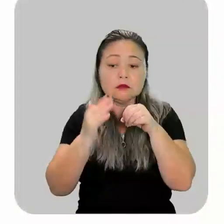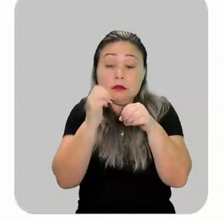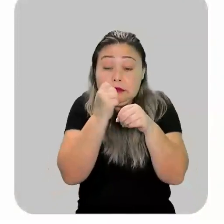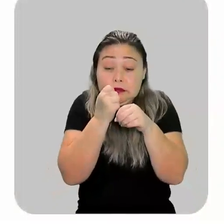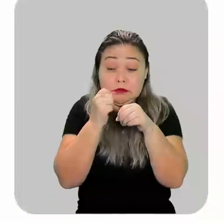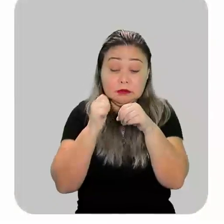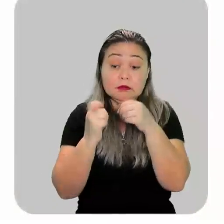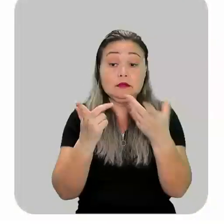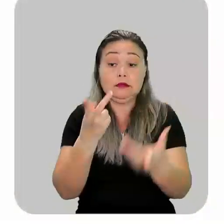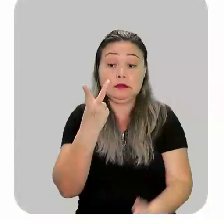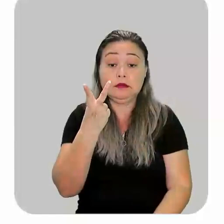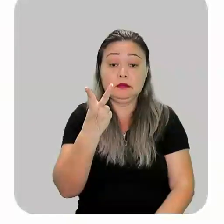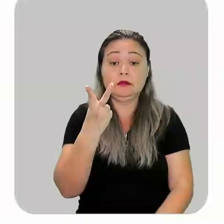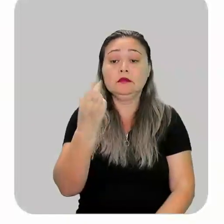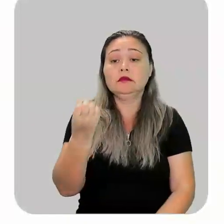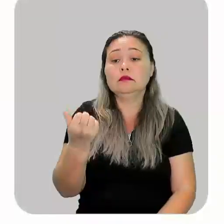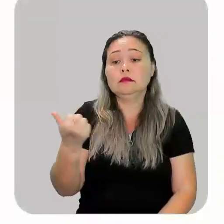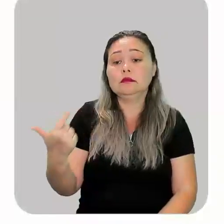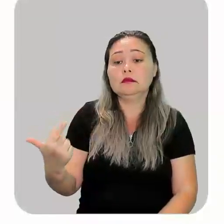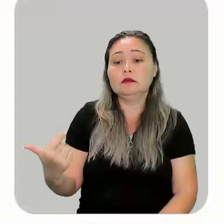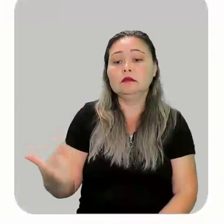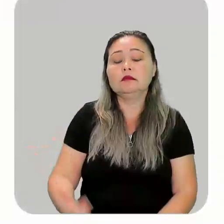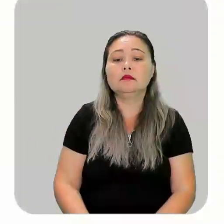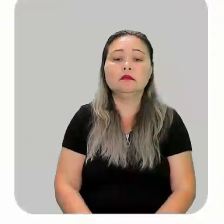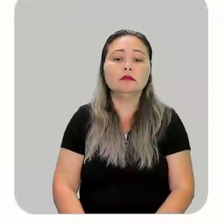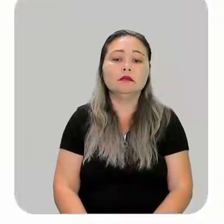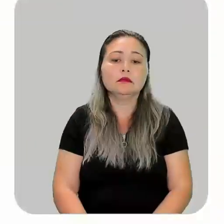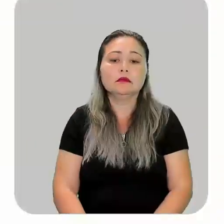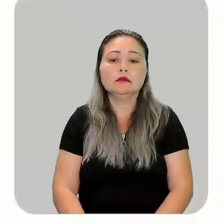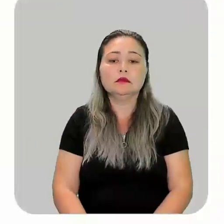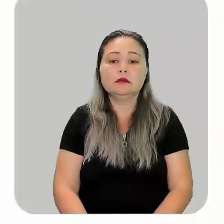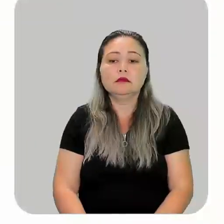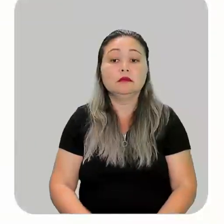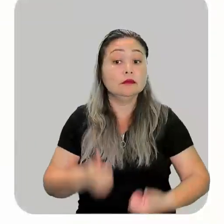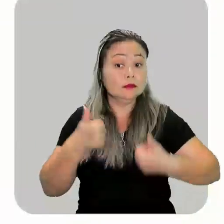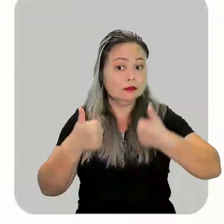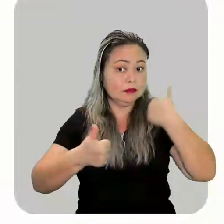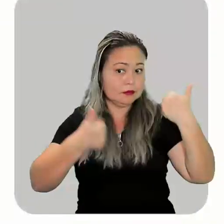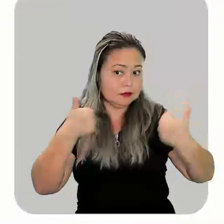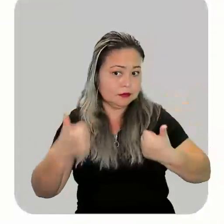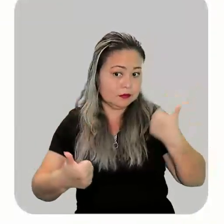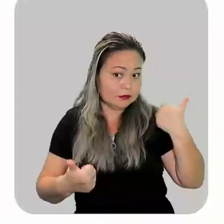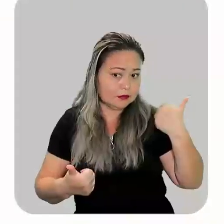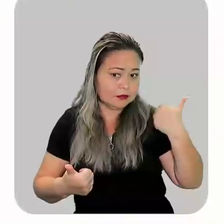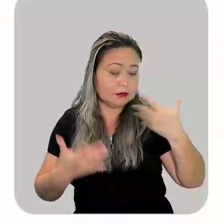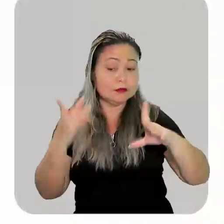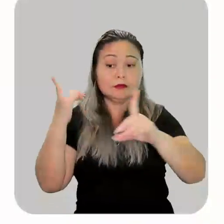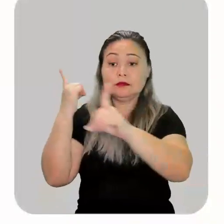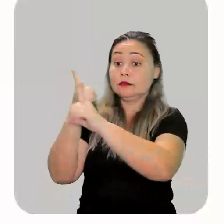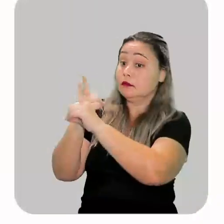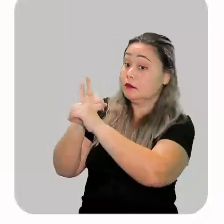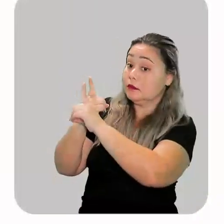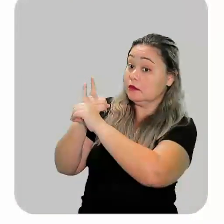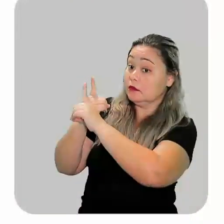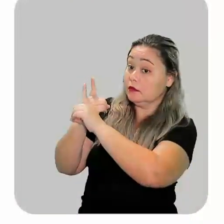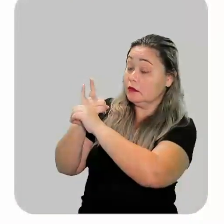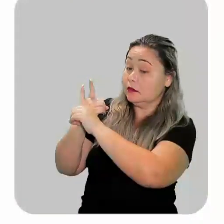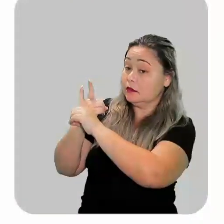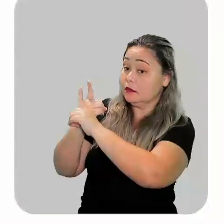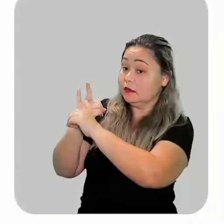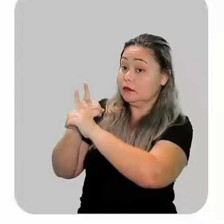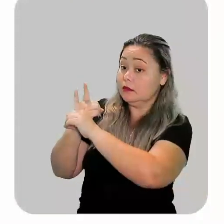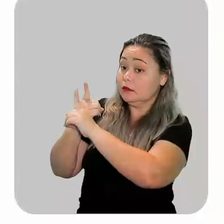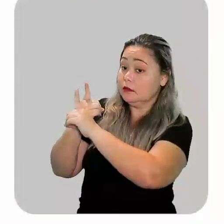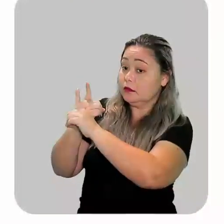2 rodelas de limão. 2 vezes 6? 12. 12, né? Beleza? Beleza. Achamos. Aí agora a gente